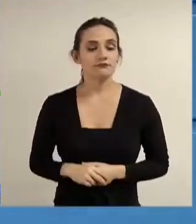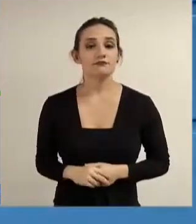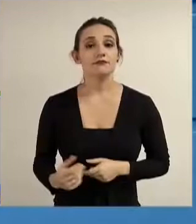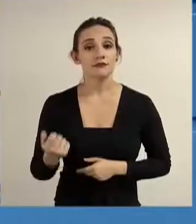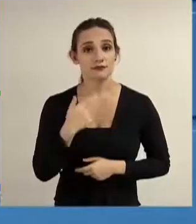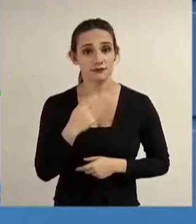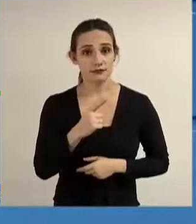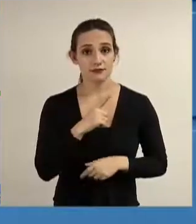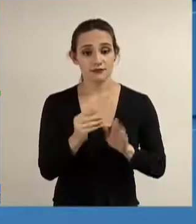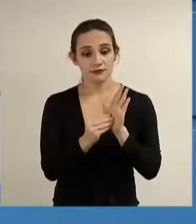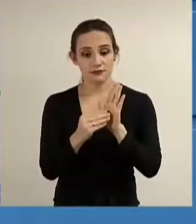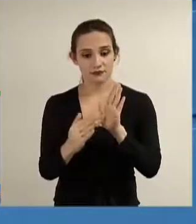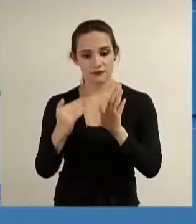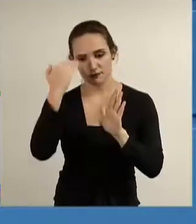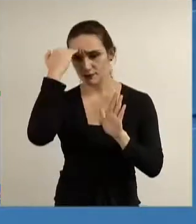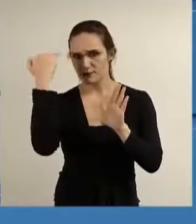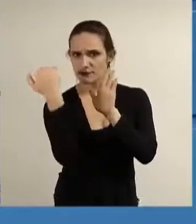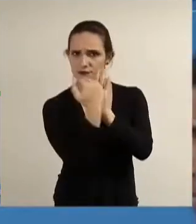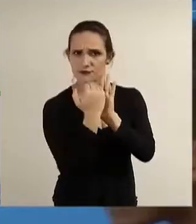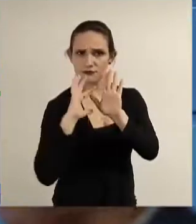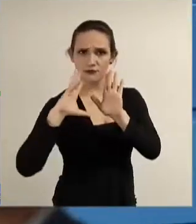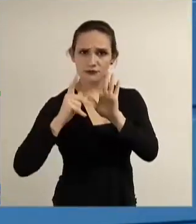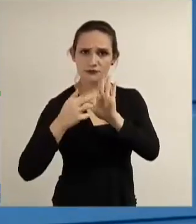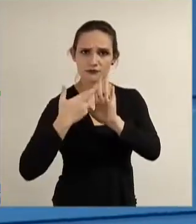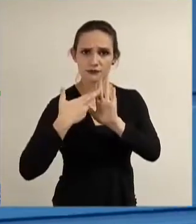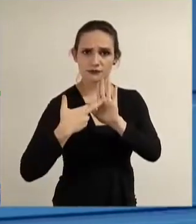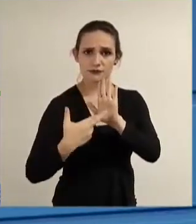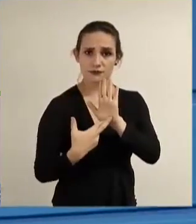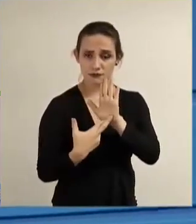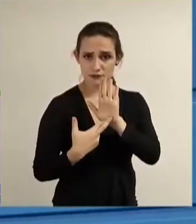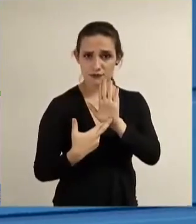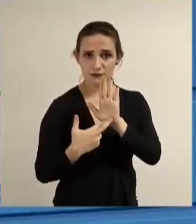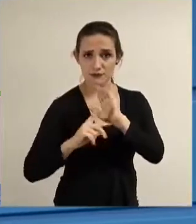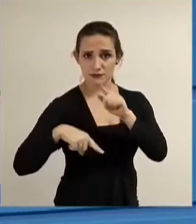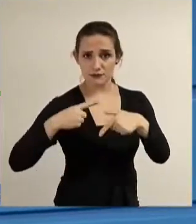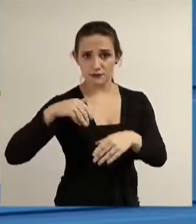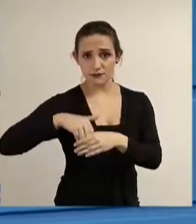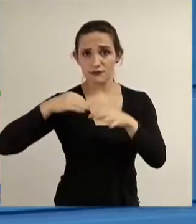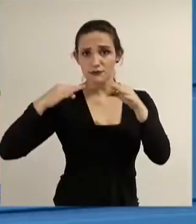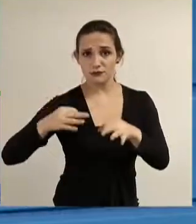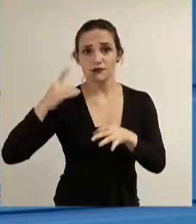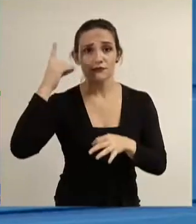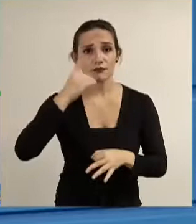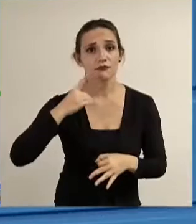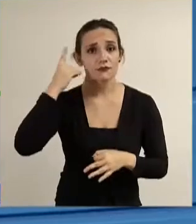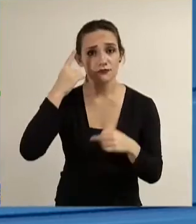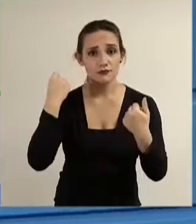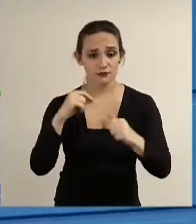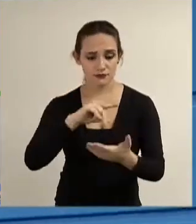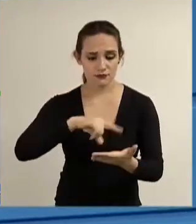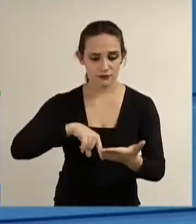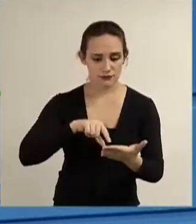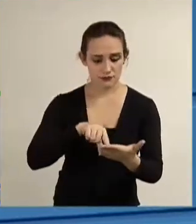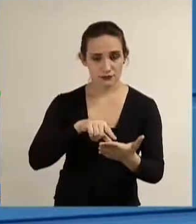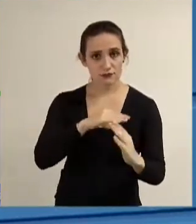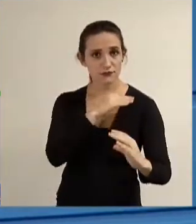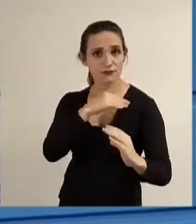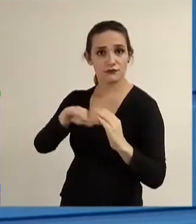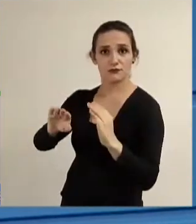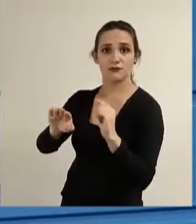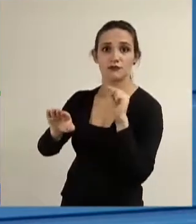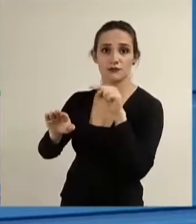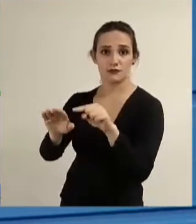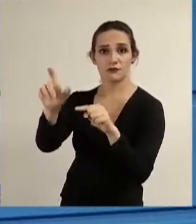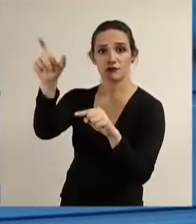Indico à mesa, observada a disposição regimentais e ouvido o colendo plenário, seja encaminhado o expediente